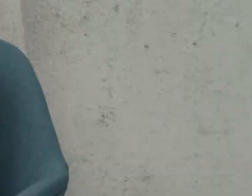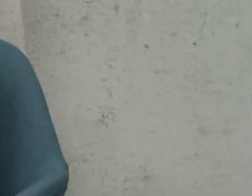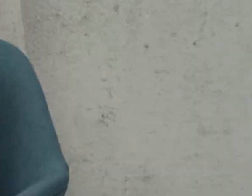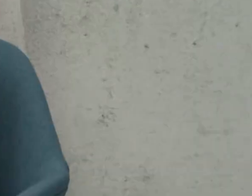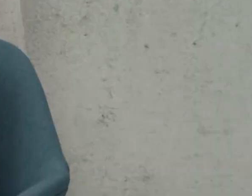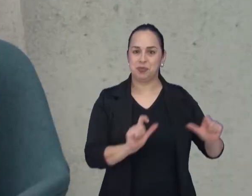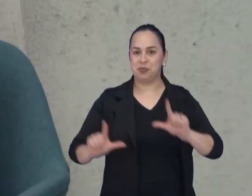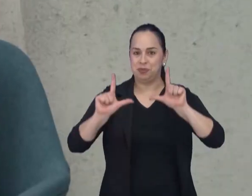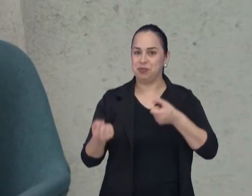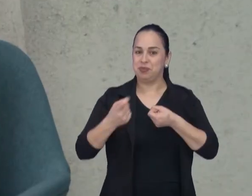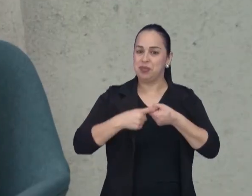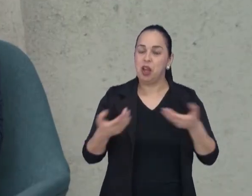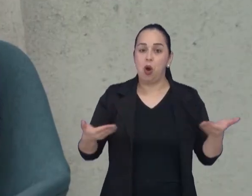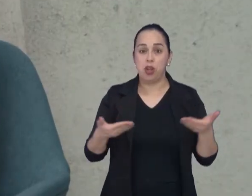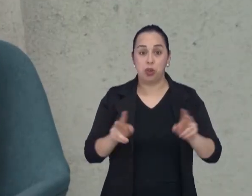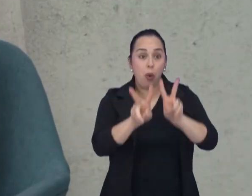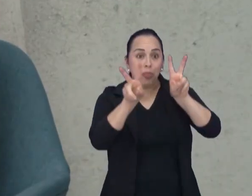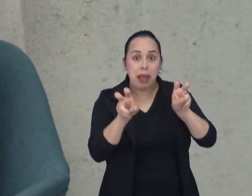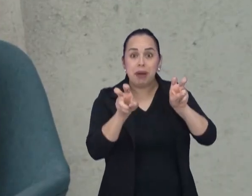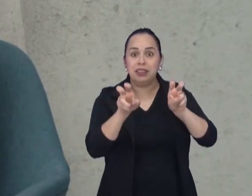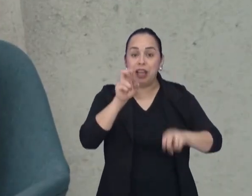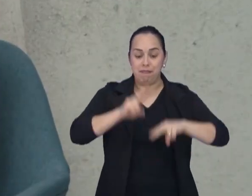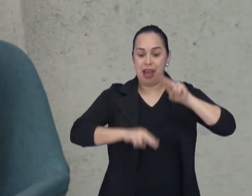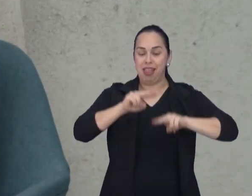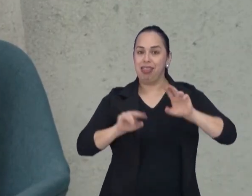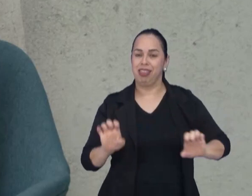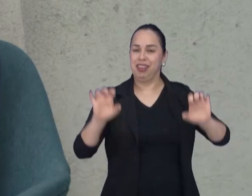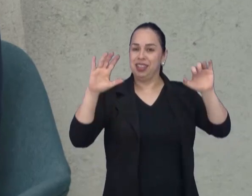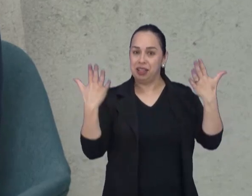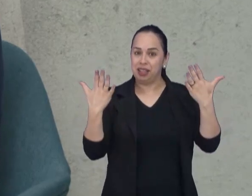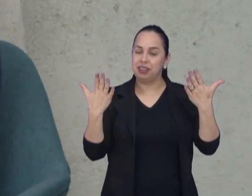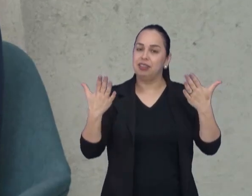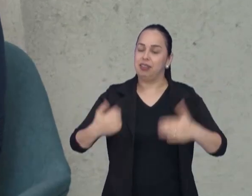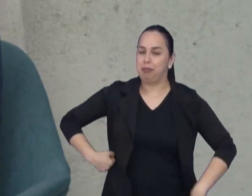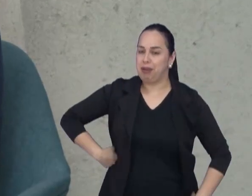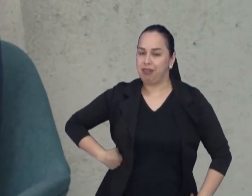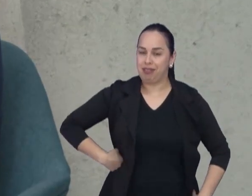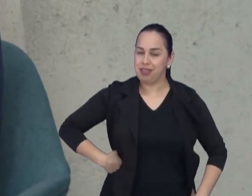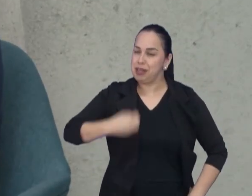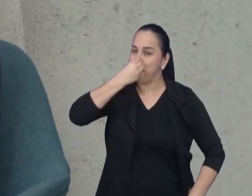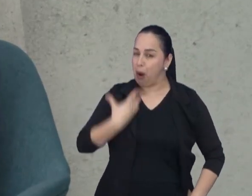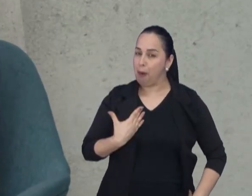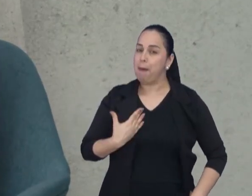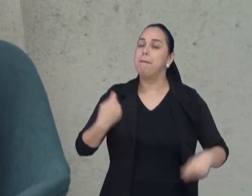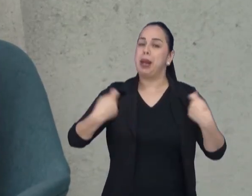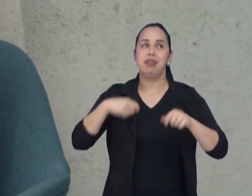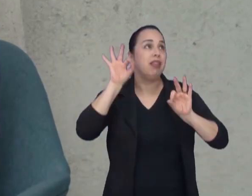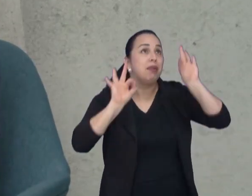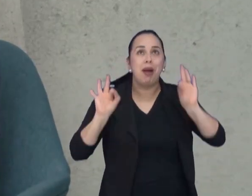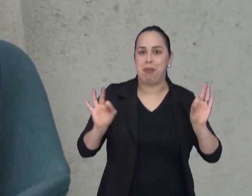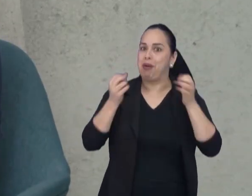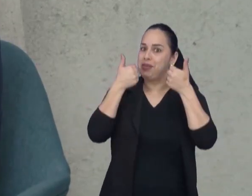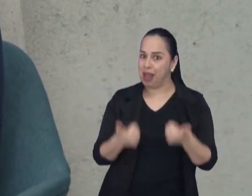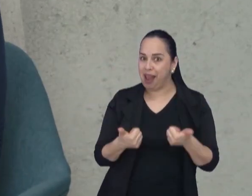De volta com Estação Mercado. Ó, hoje estamos no clima junino aqui no programa. E para o arraiá ser bom mesmo, precisa de uma boa decoração, não é